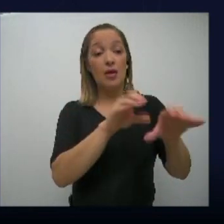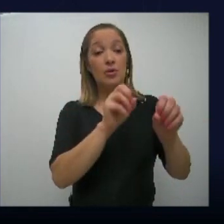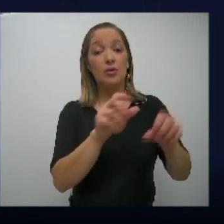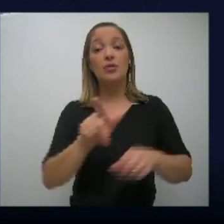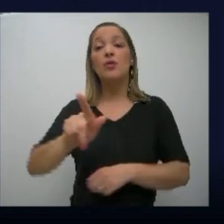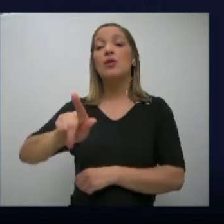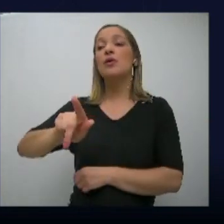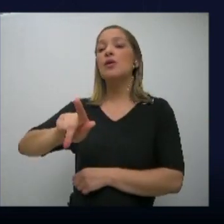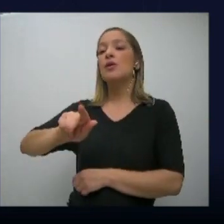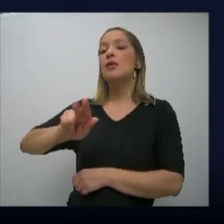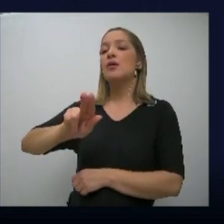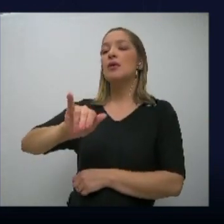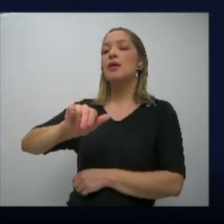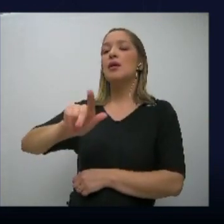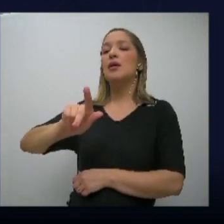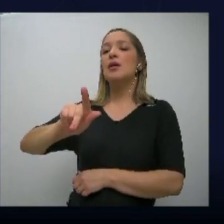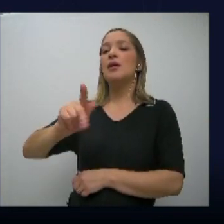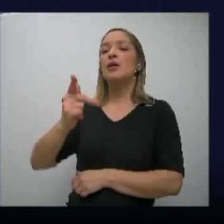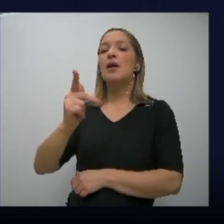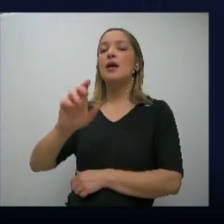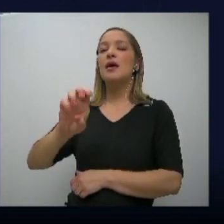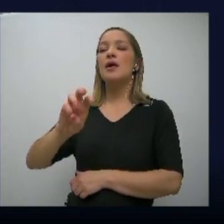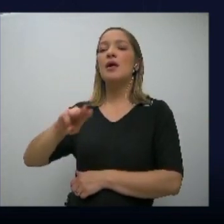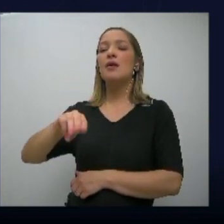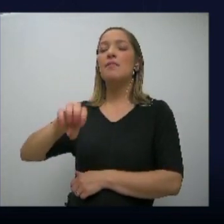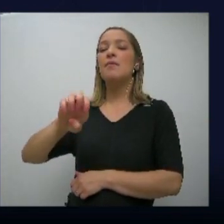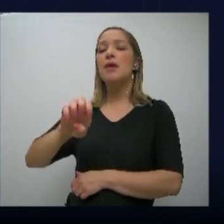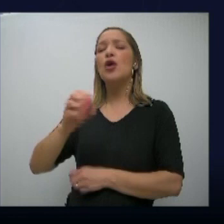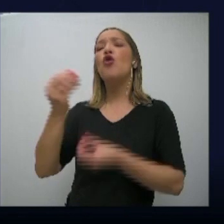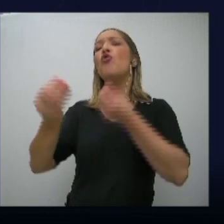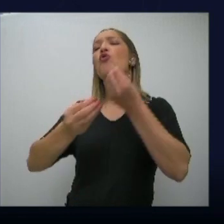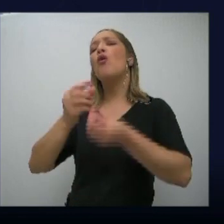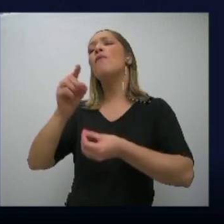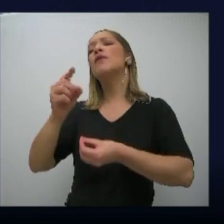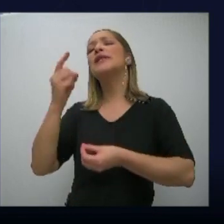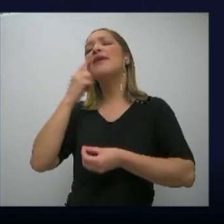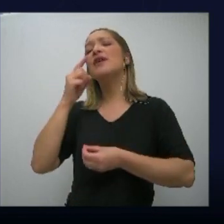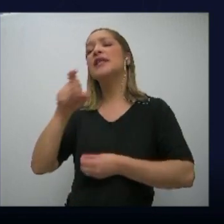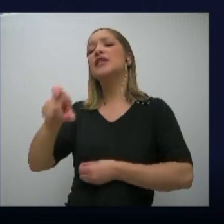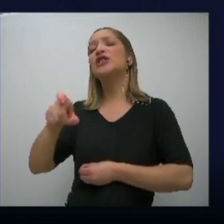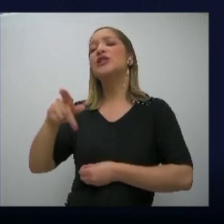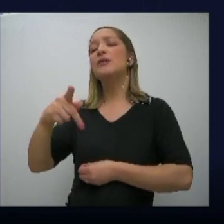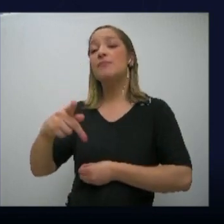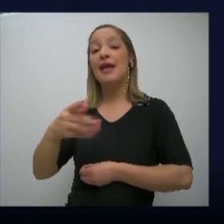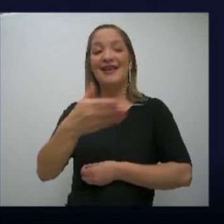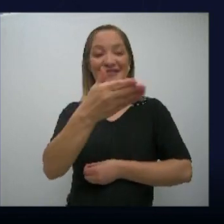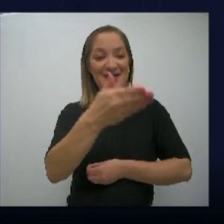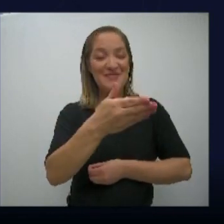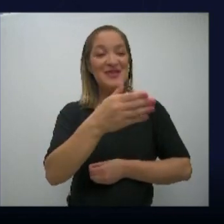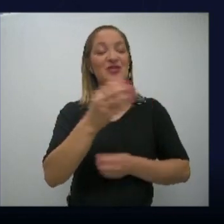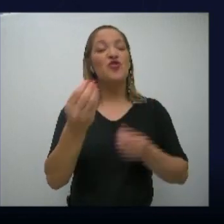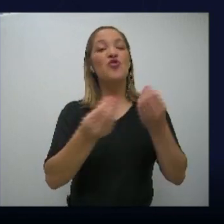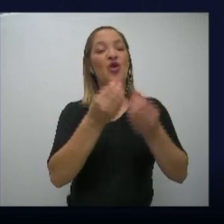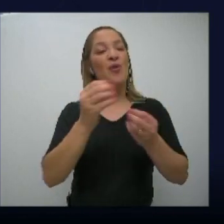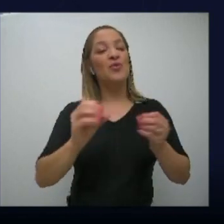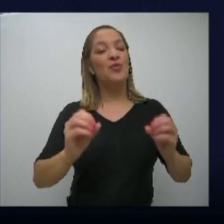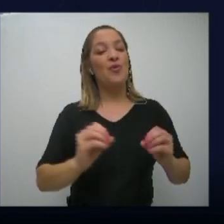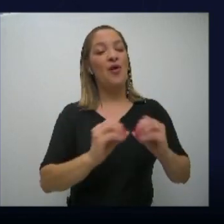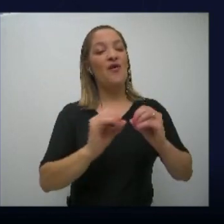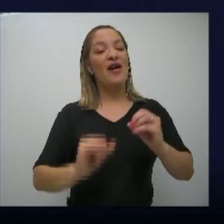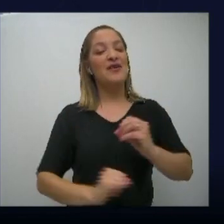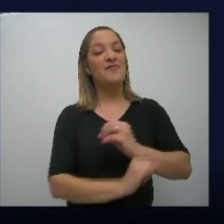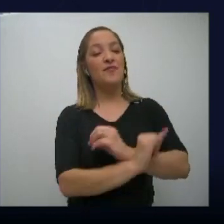isso na XP e Fabrício contar um pouquinho mais dessa questão da educação nós e a educação financeira